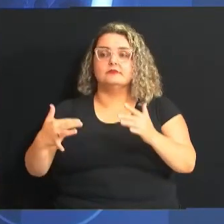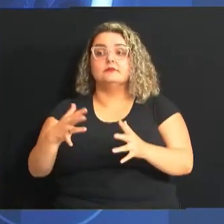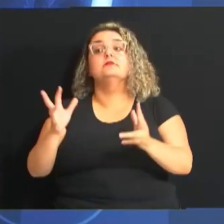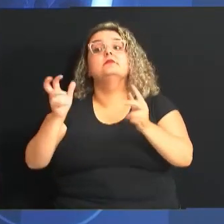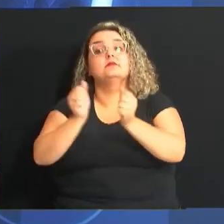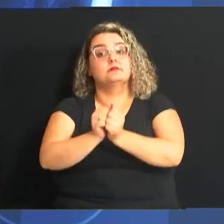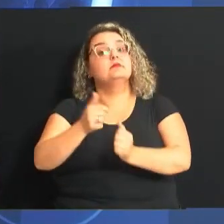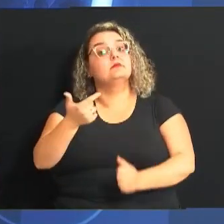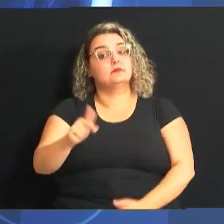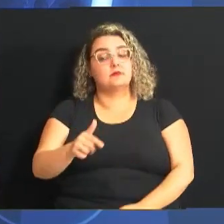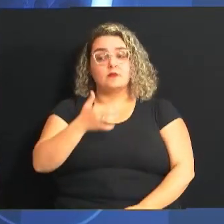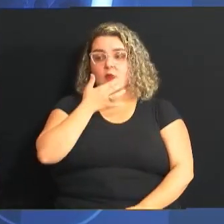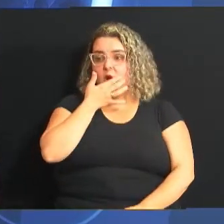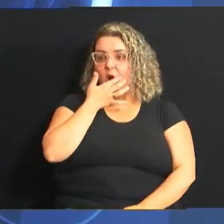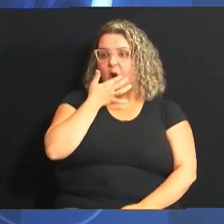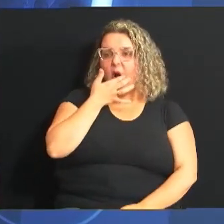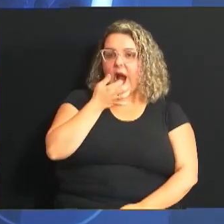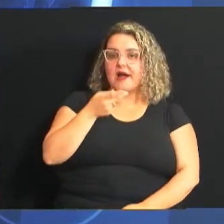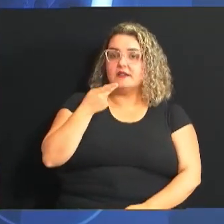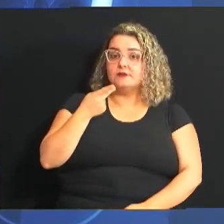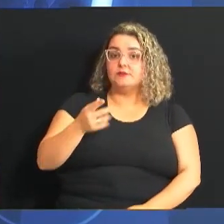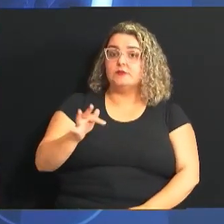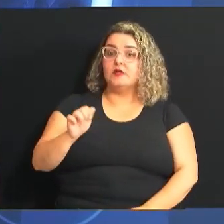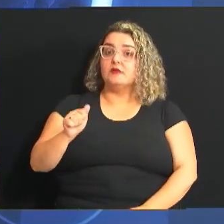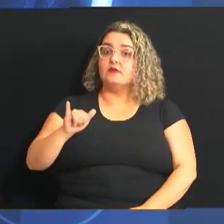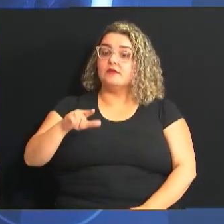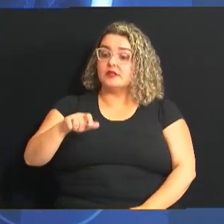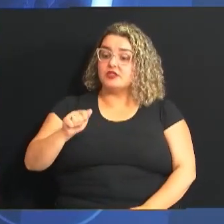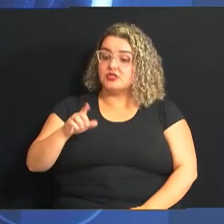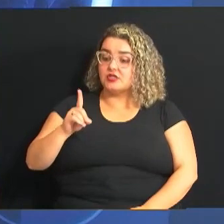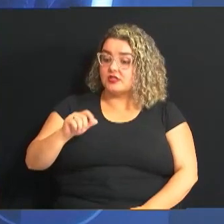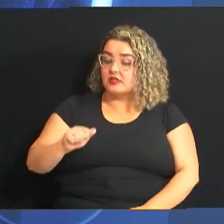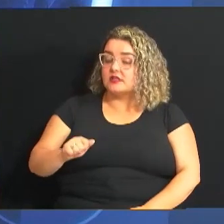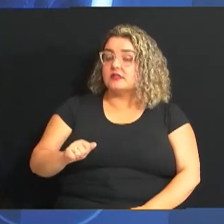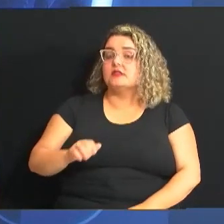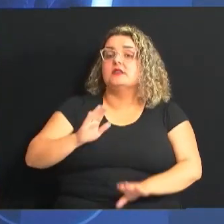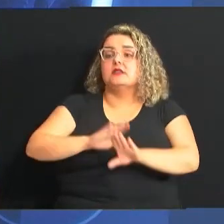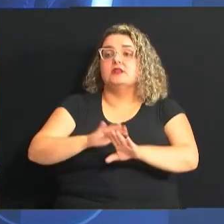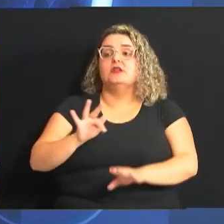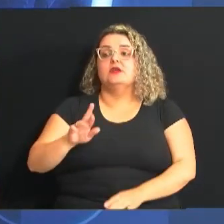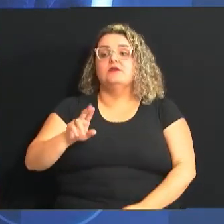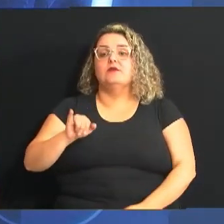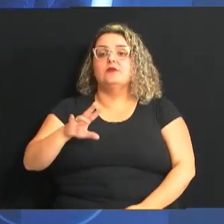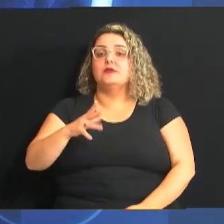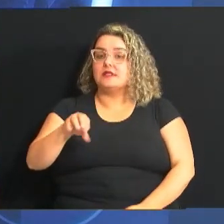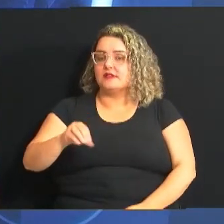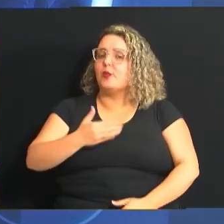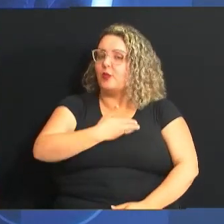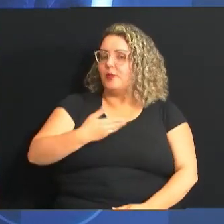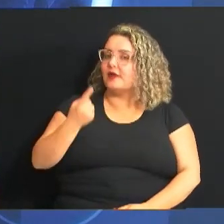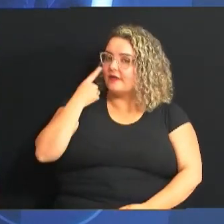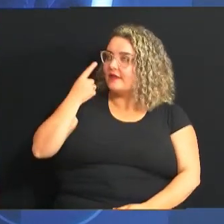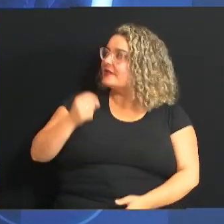vez e falou sobre fachadas ativas e fruição pública. Confira.